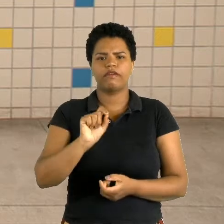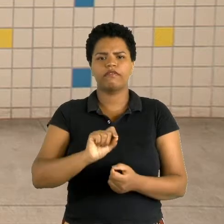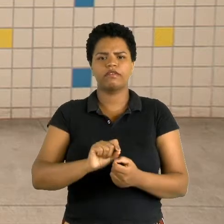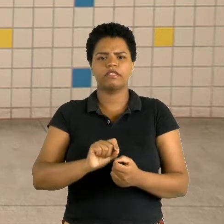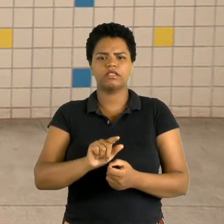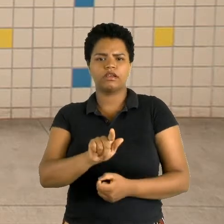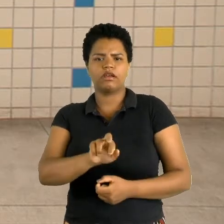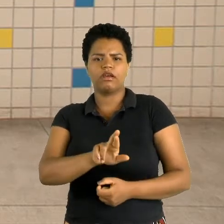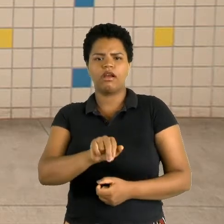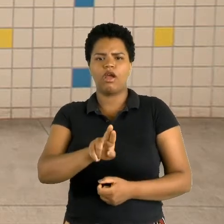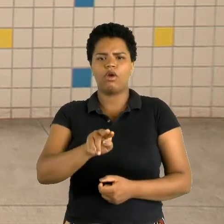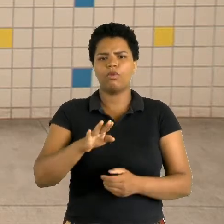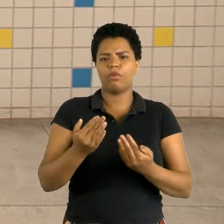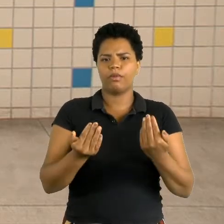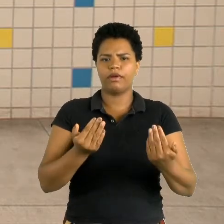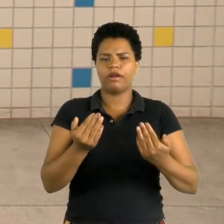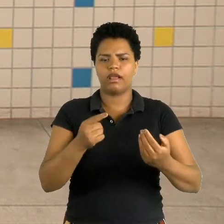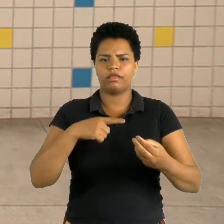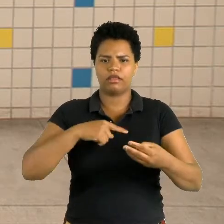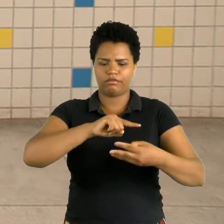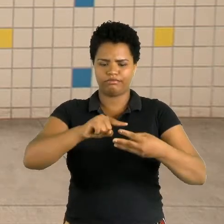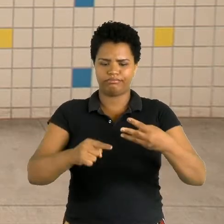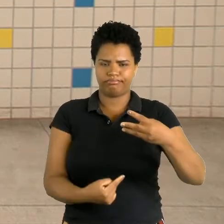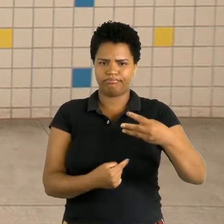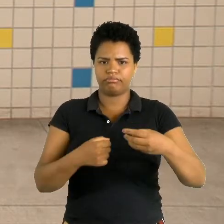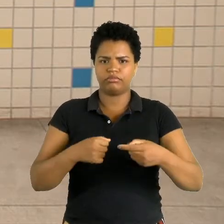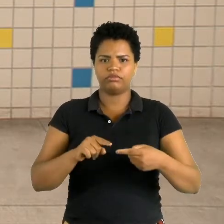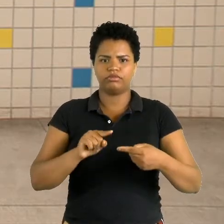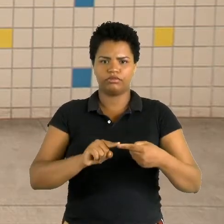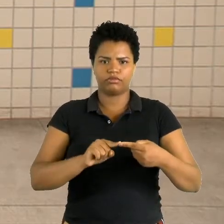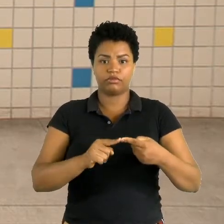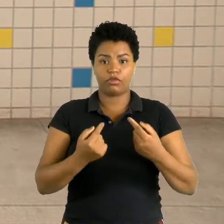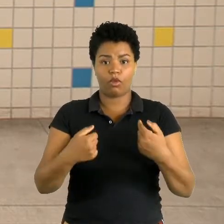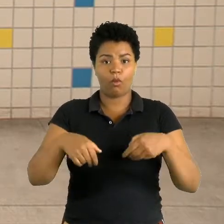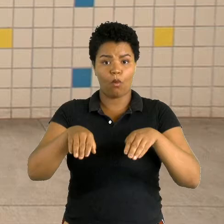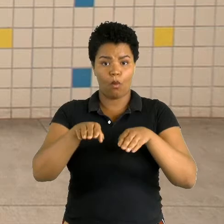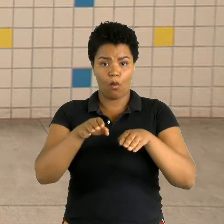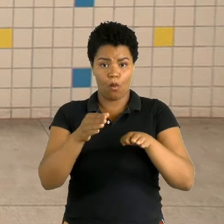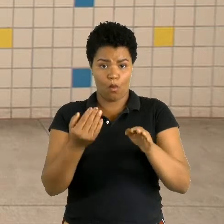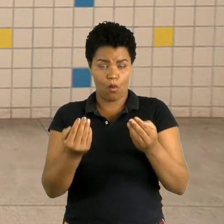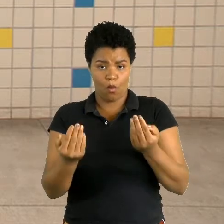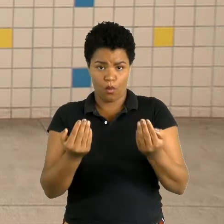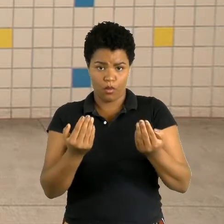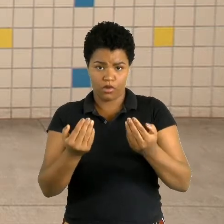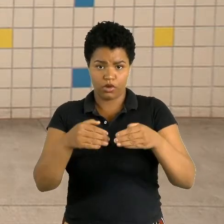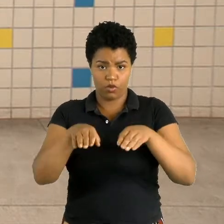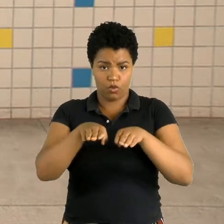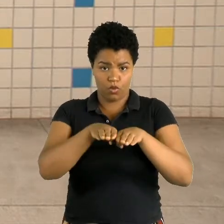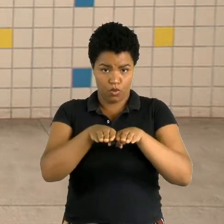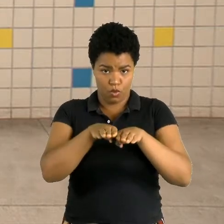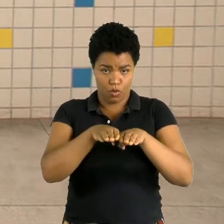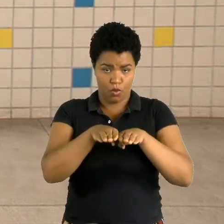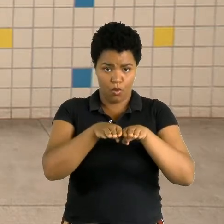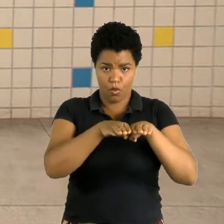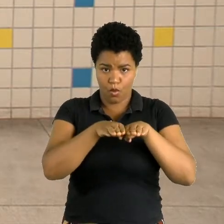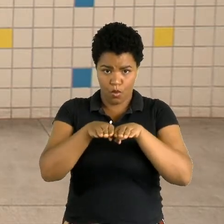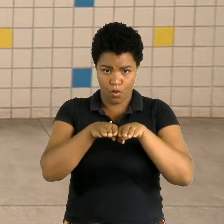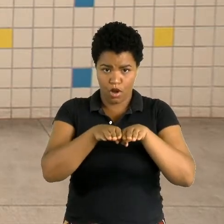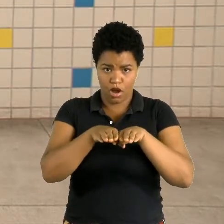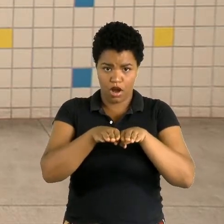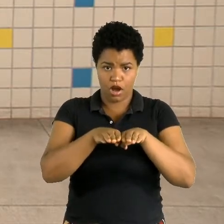você tem 3 maneiras. Ou você vai comparar os elementos iguais um ao outro, ou você vai fazer um comparativo